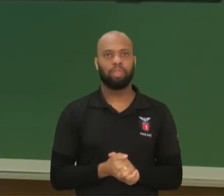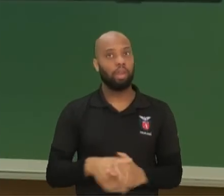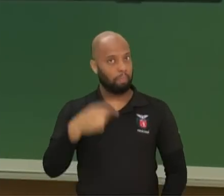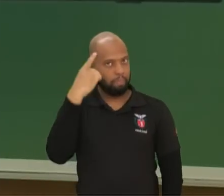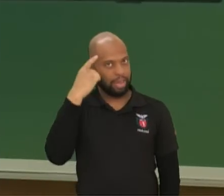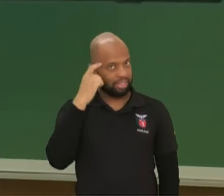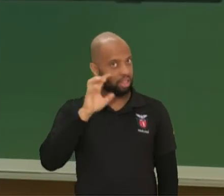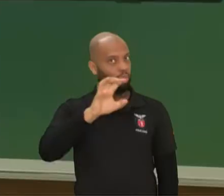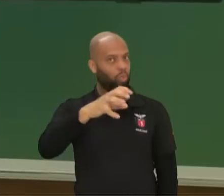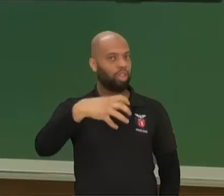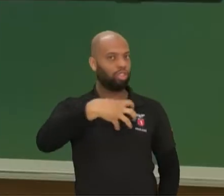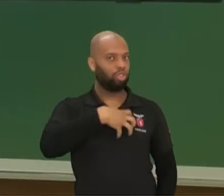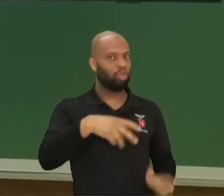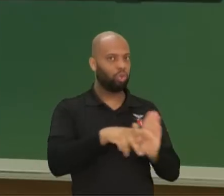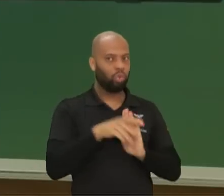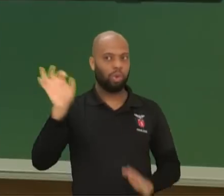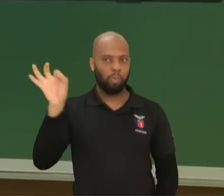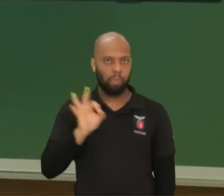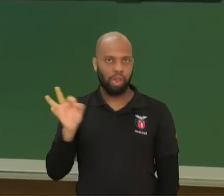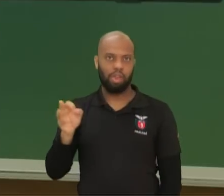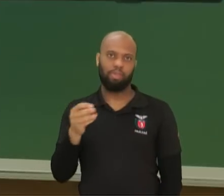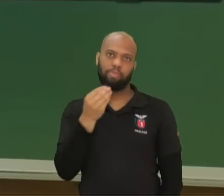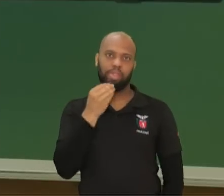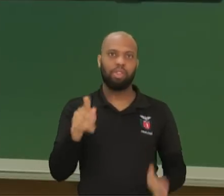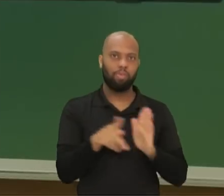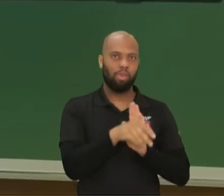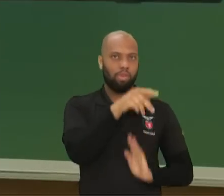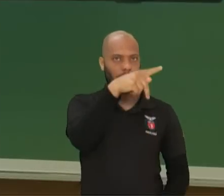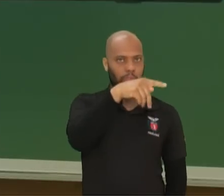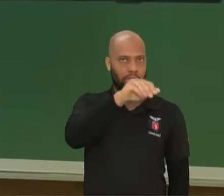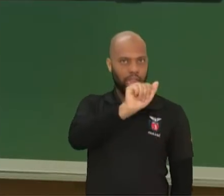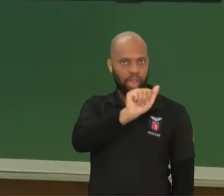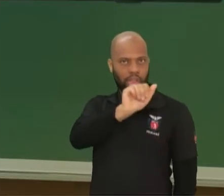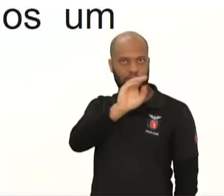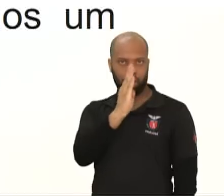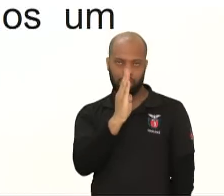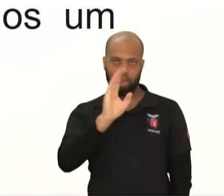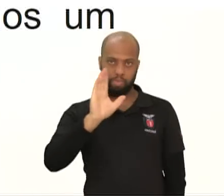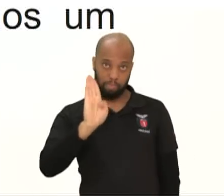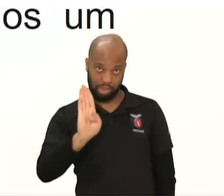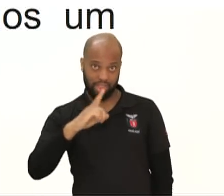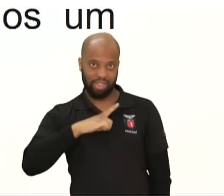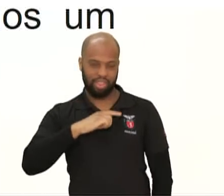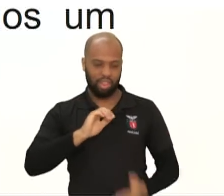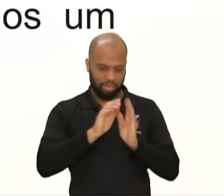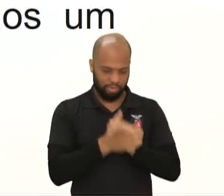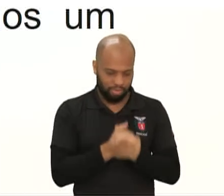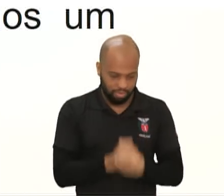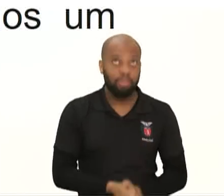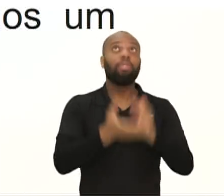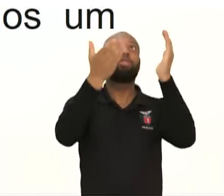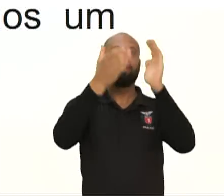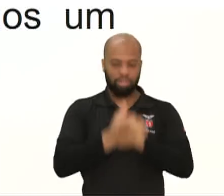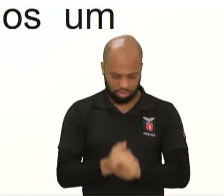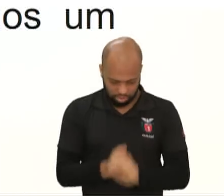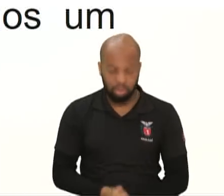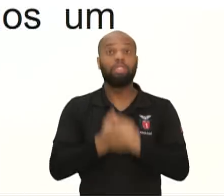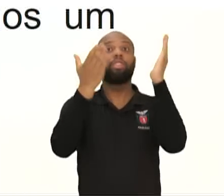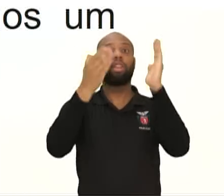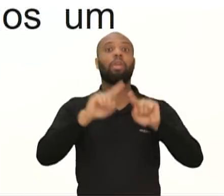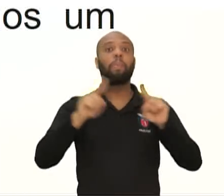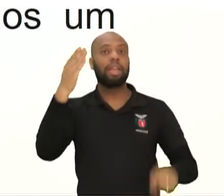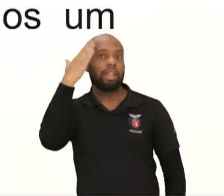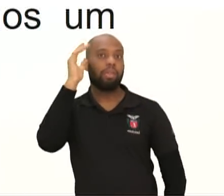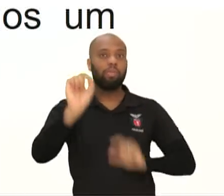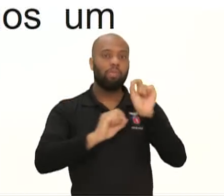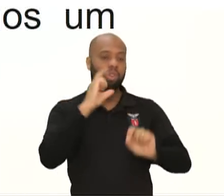aí nessa probabilidade condicional. Um dado é lançado 2 vezes sucessivamente, sabendo-se